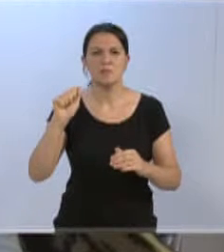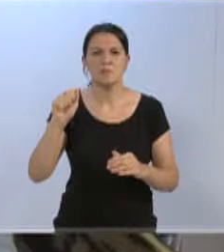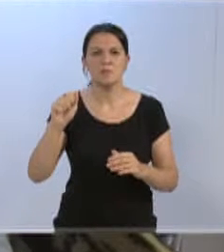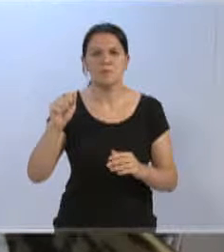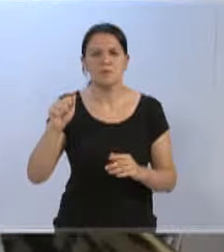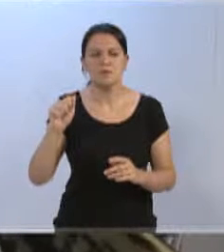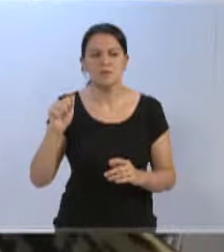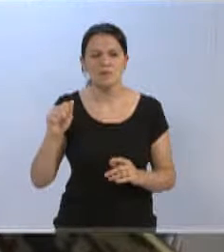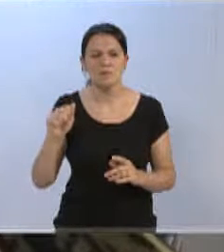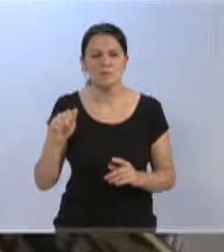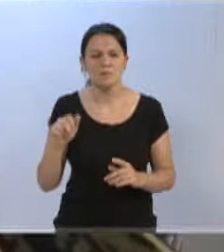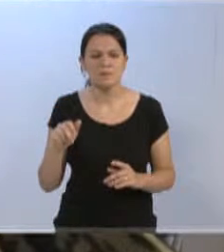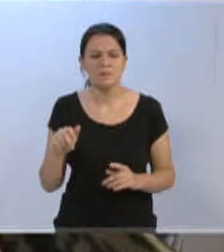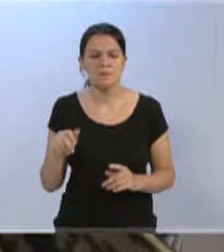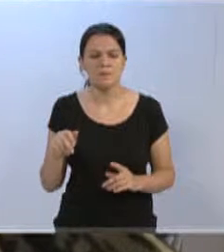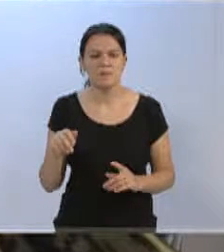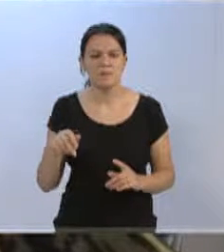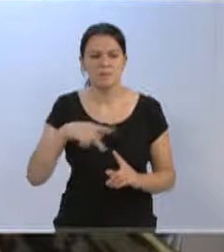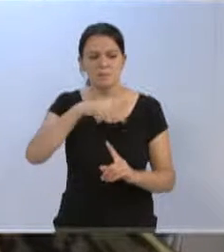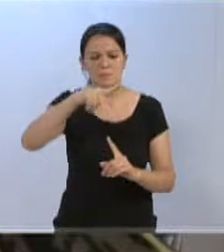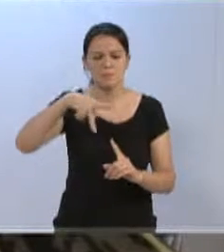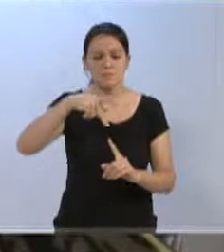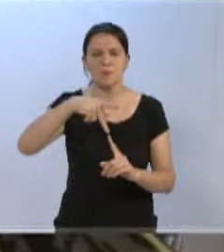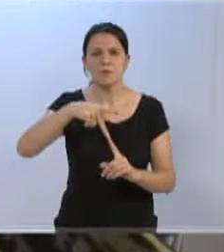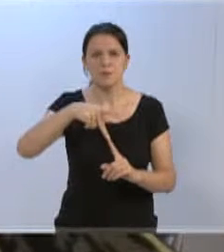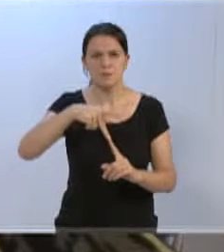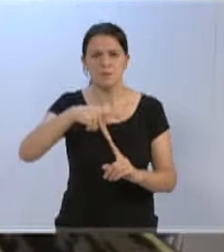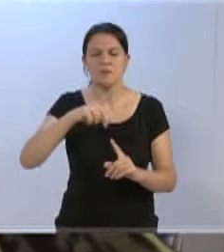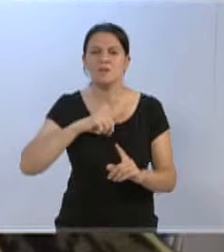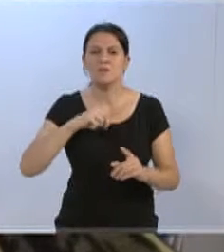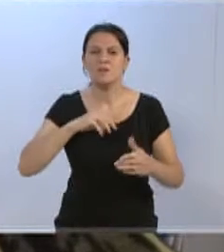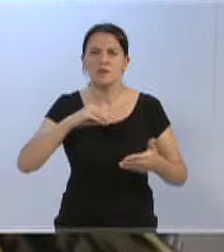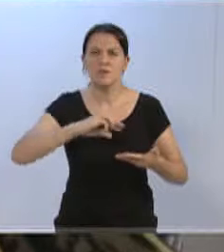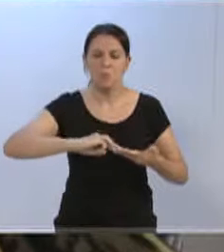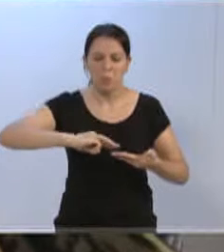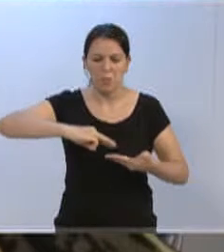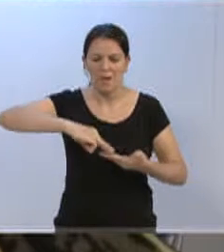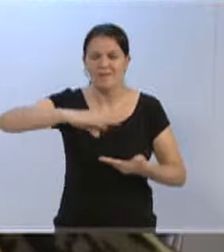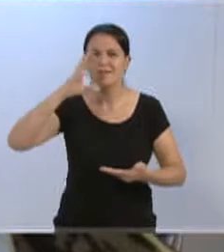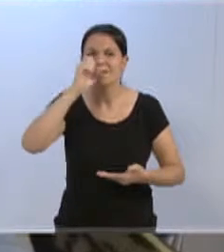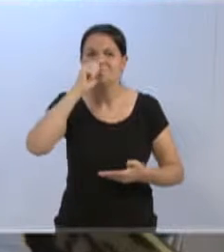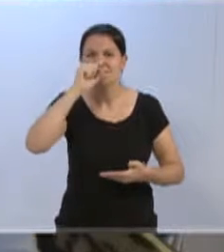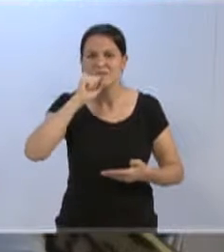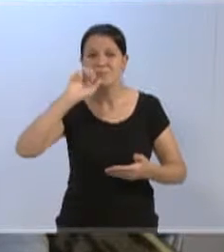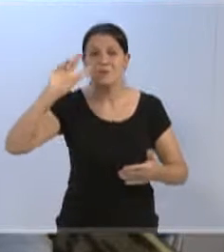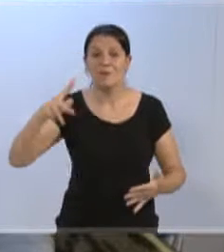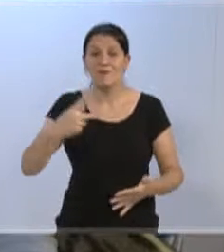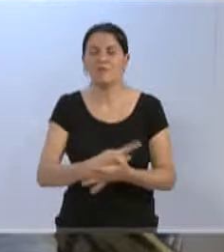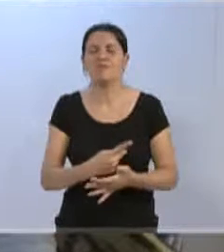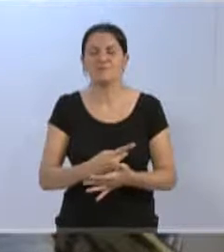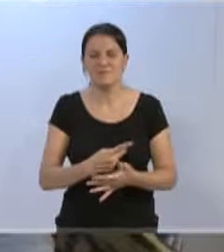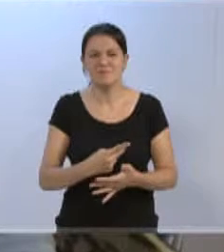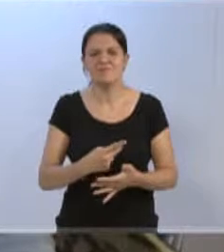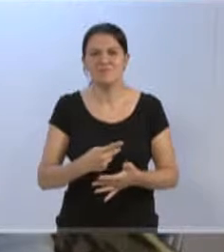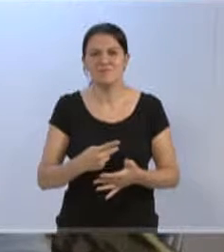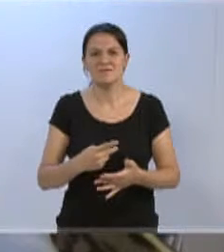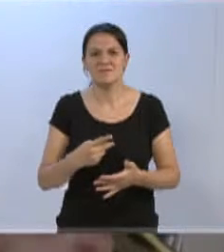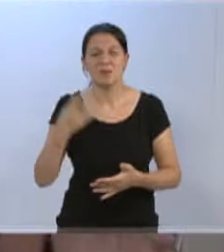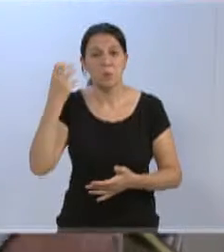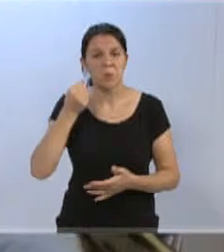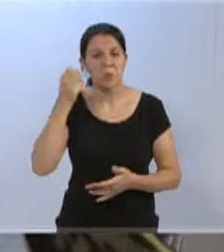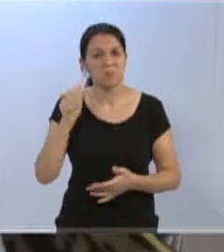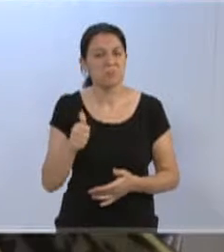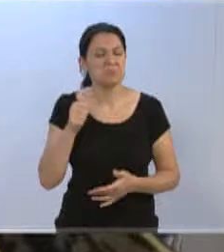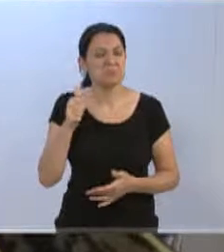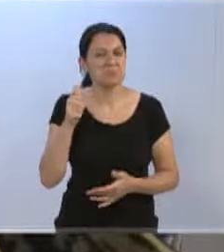sábado, e parabenizar ele e a toda a Associação de Moradores da Ponta Aguda pelo evento aí que deu um lucro significativo, já